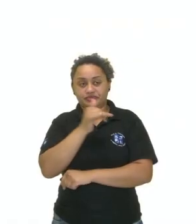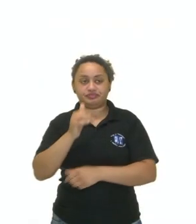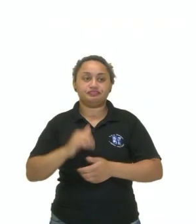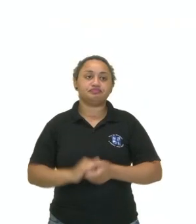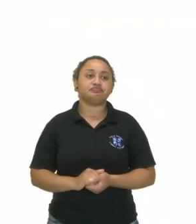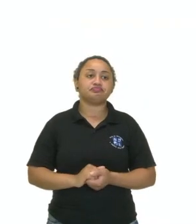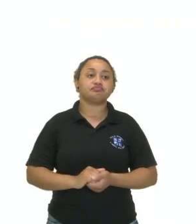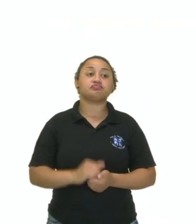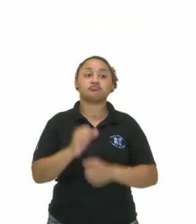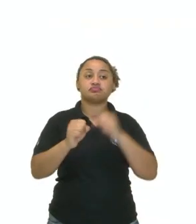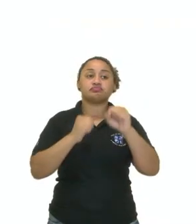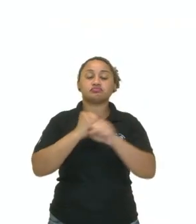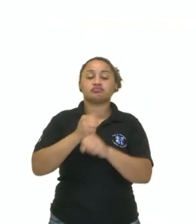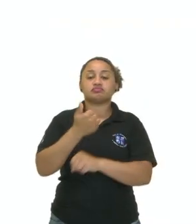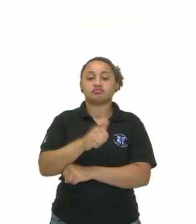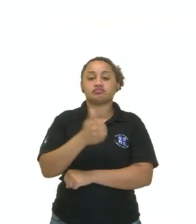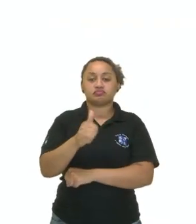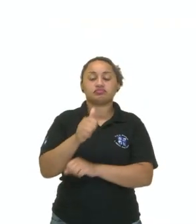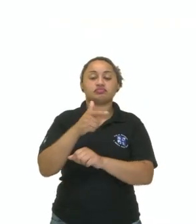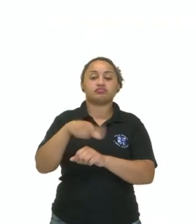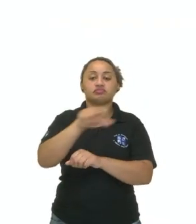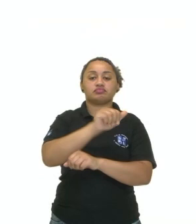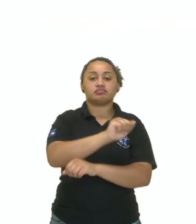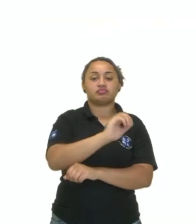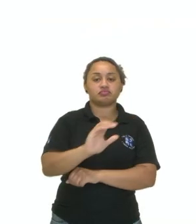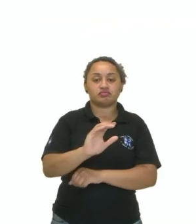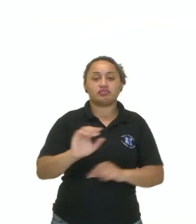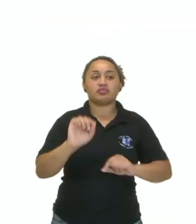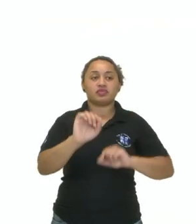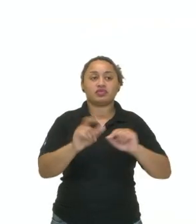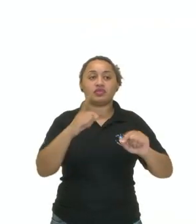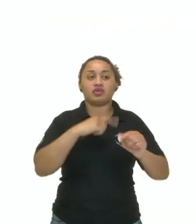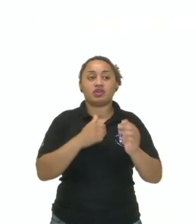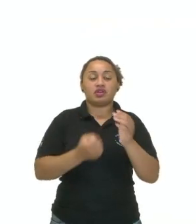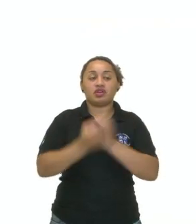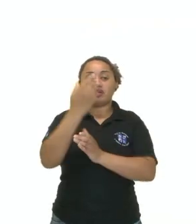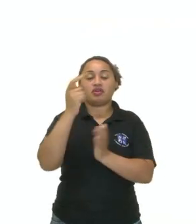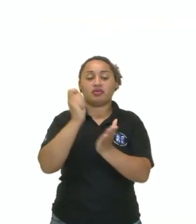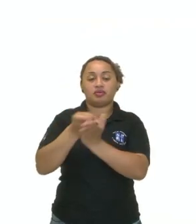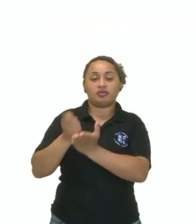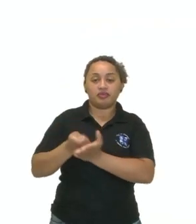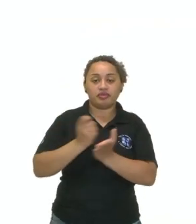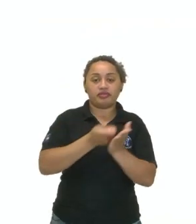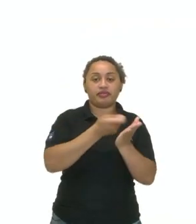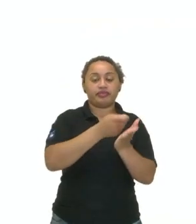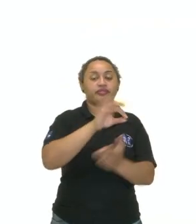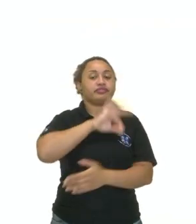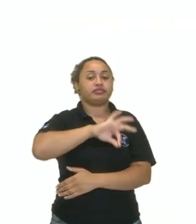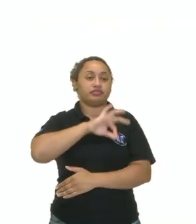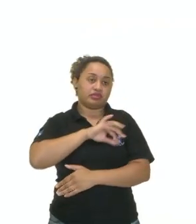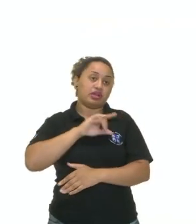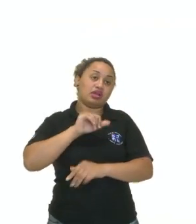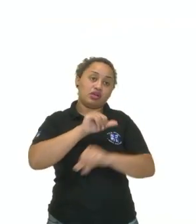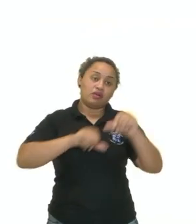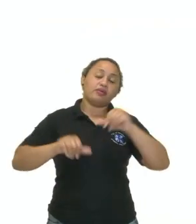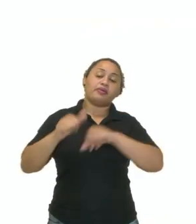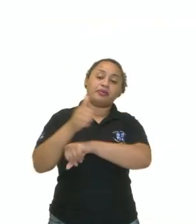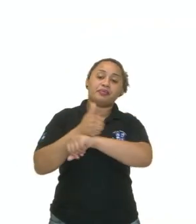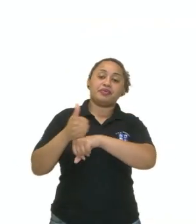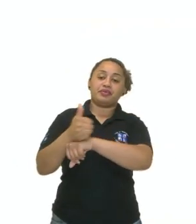111, o general Mário, que o Roberto comentou, criou então esse pagamento de salários e nós usamos o termo de